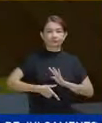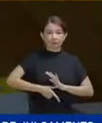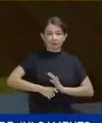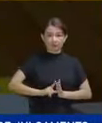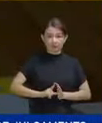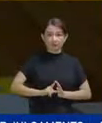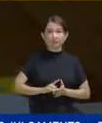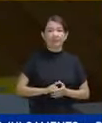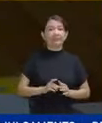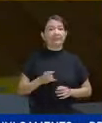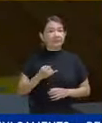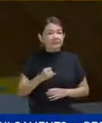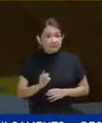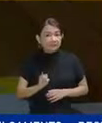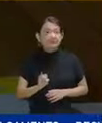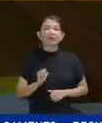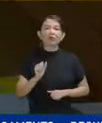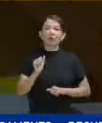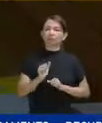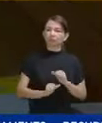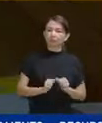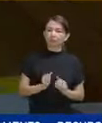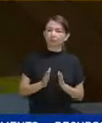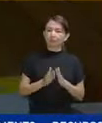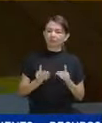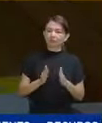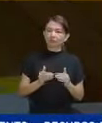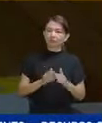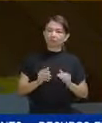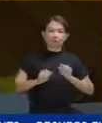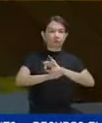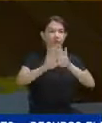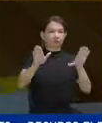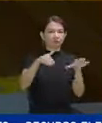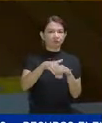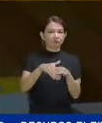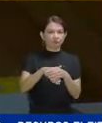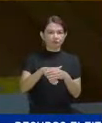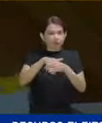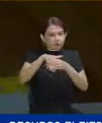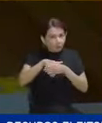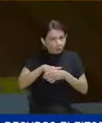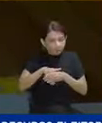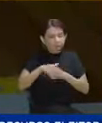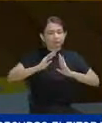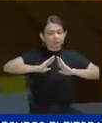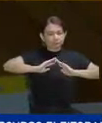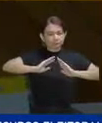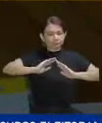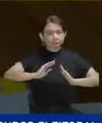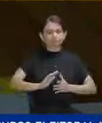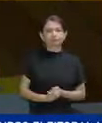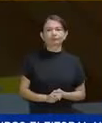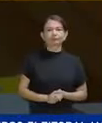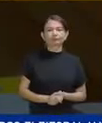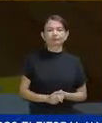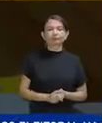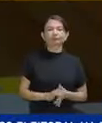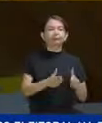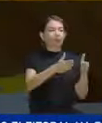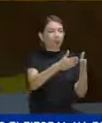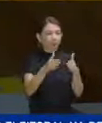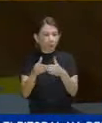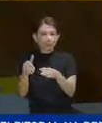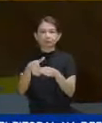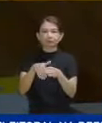antecipada, desde que não envolva um pedido explícito de voto, a menção à pretensa candidatura, a exaltação das qualidades